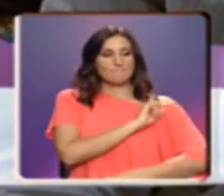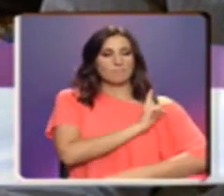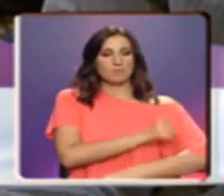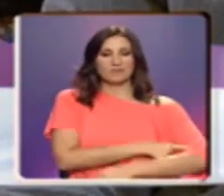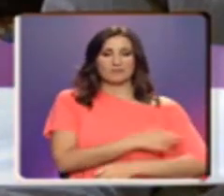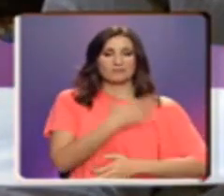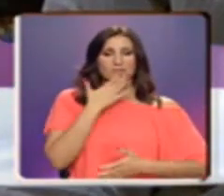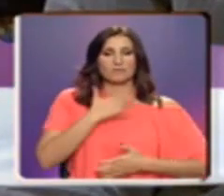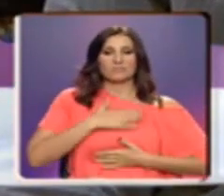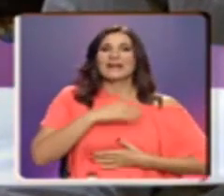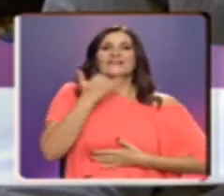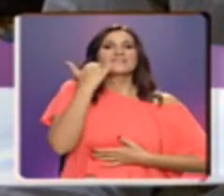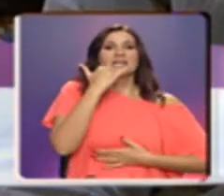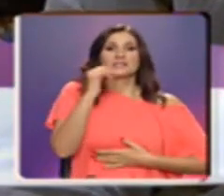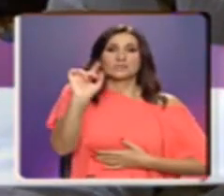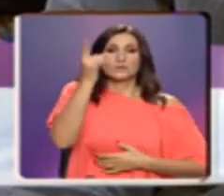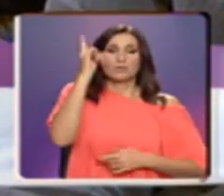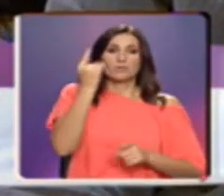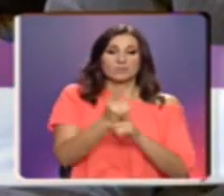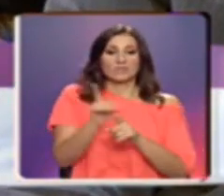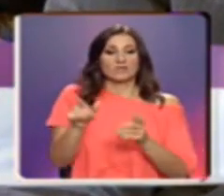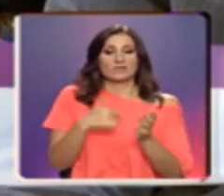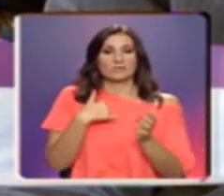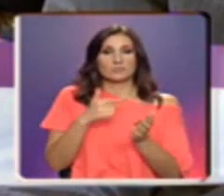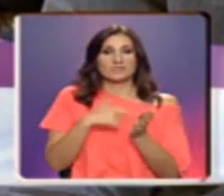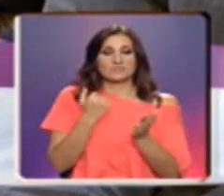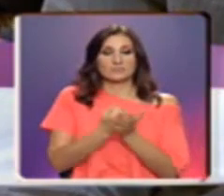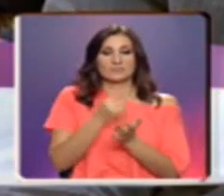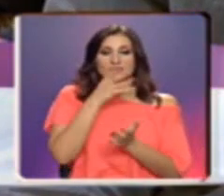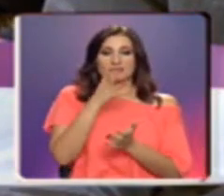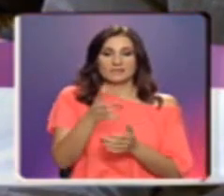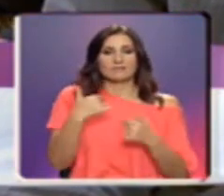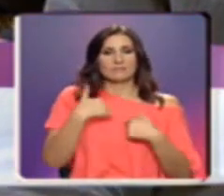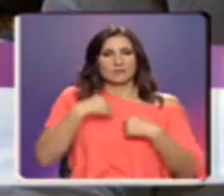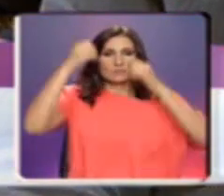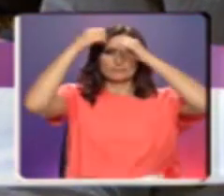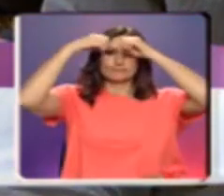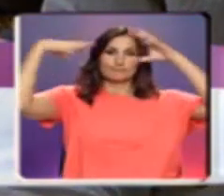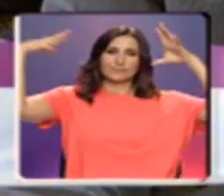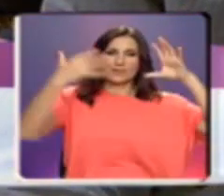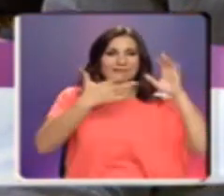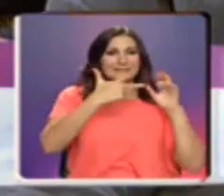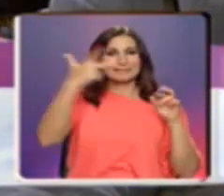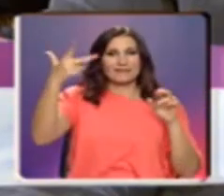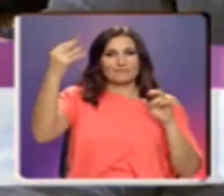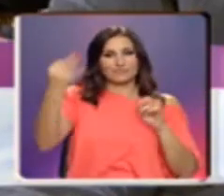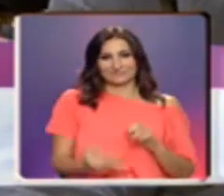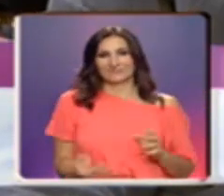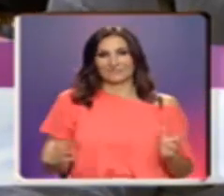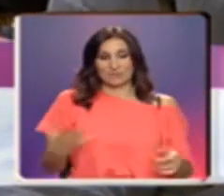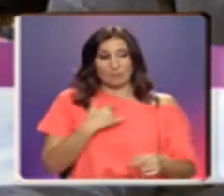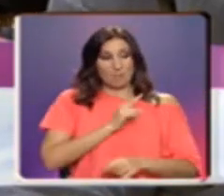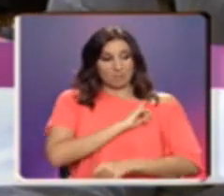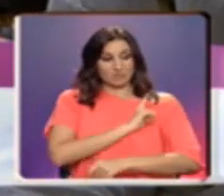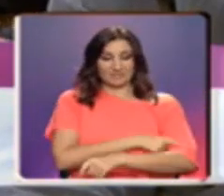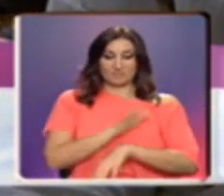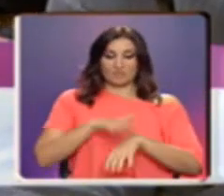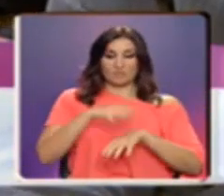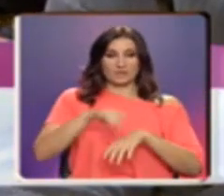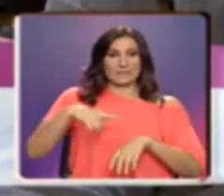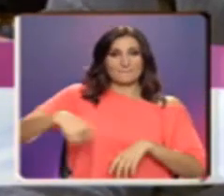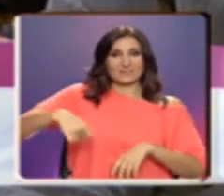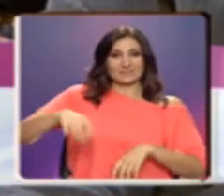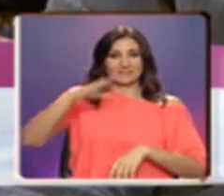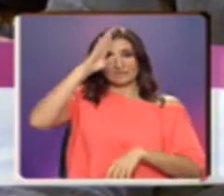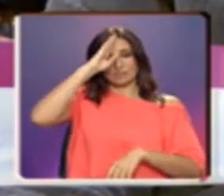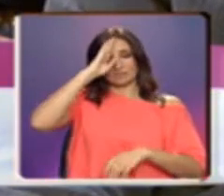não me acarreta grande felicidade, até porque sempre o disse, eu tenho a completa noção que o poder que tenho em ser presidente do Sporting